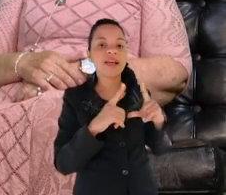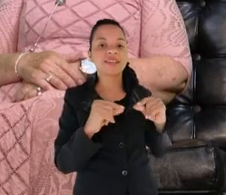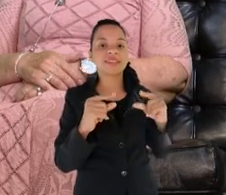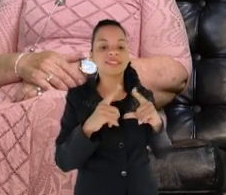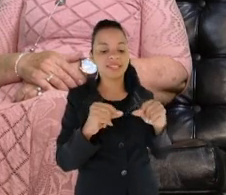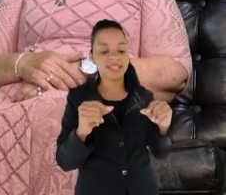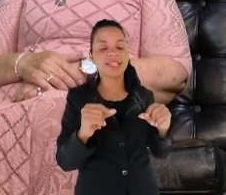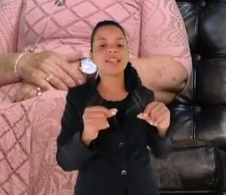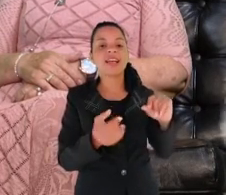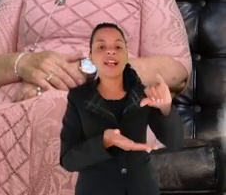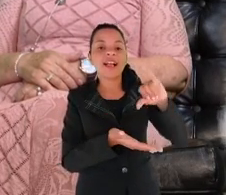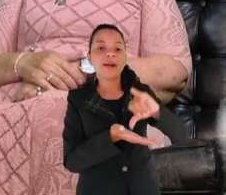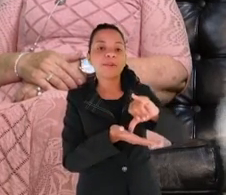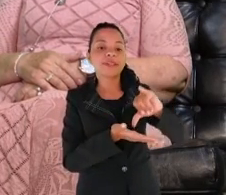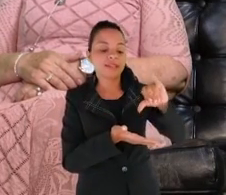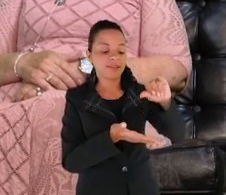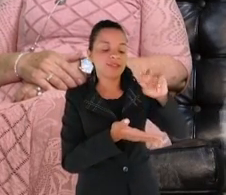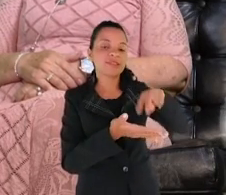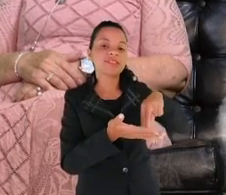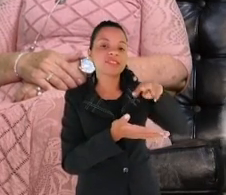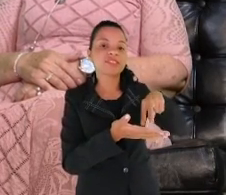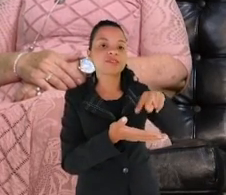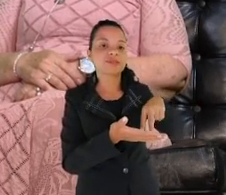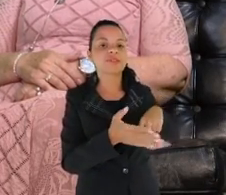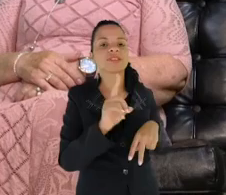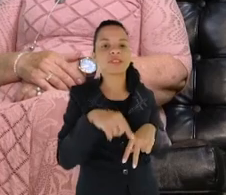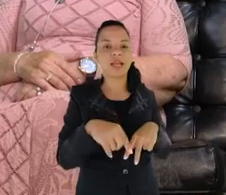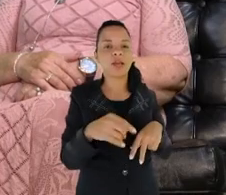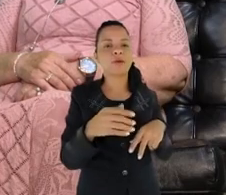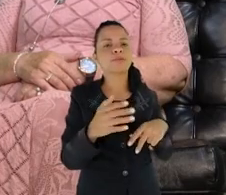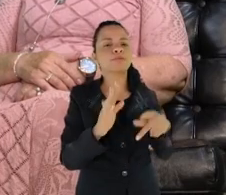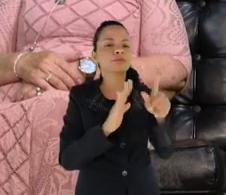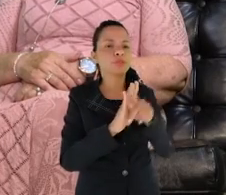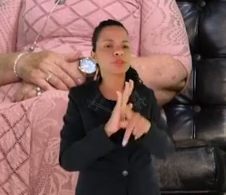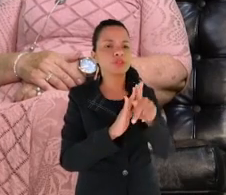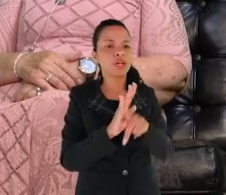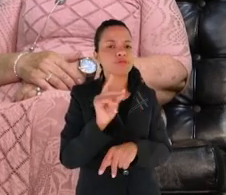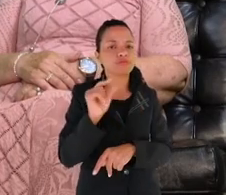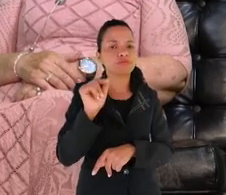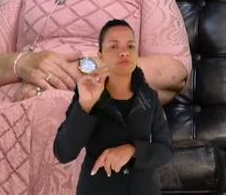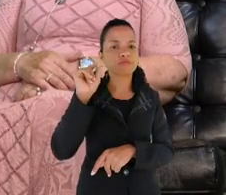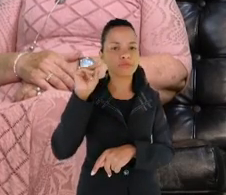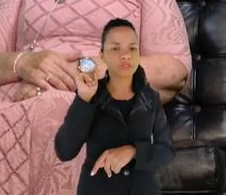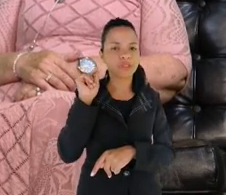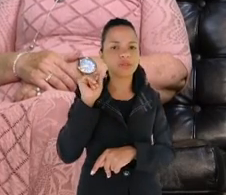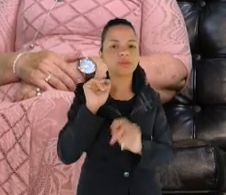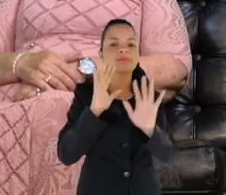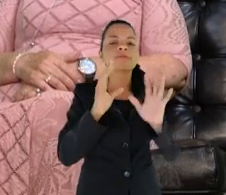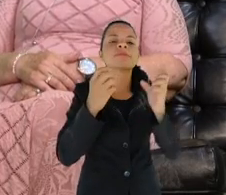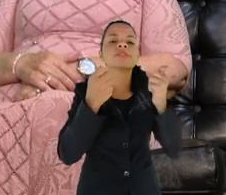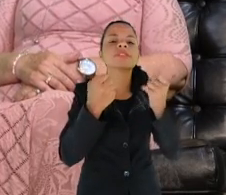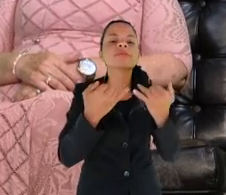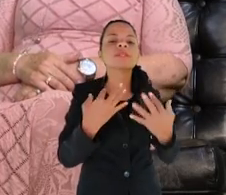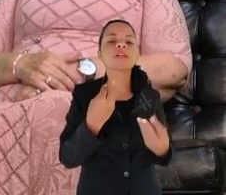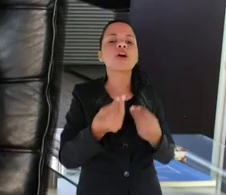já antigo, né? Já tem bastante tempo. Conta pra gente como nasceu a ideia desse